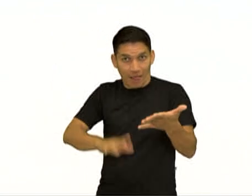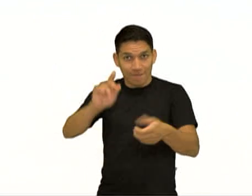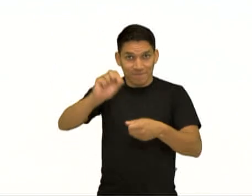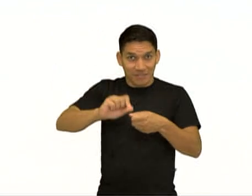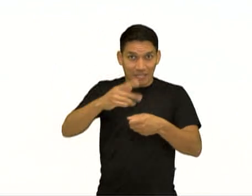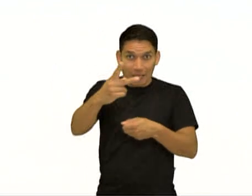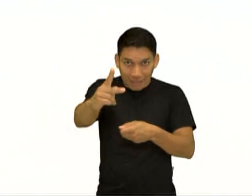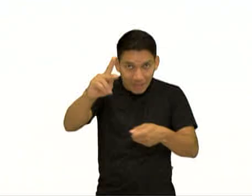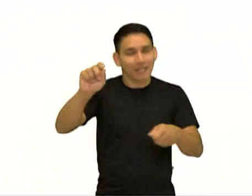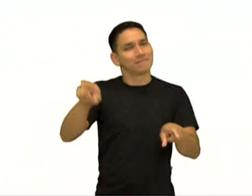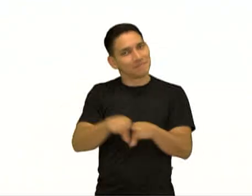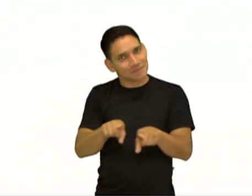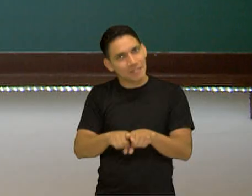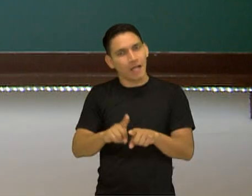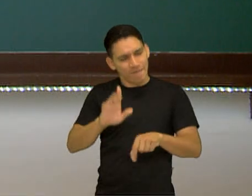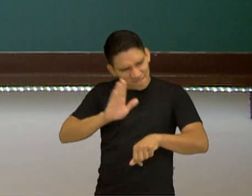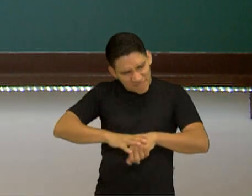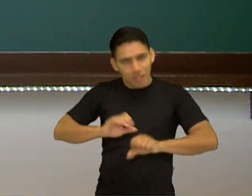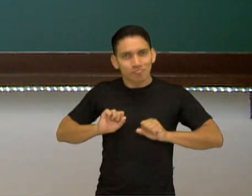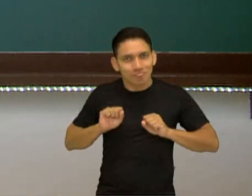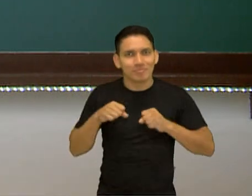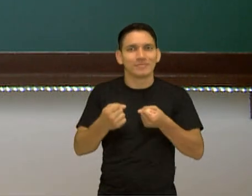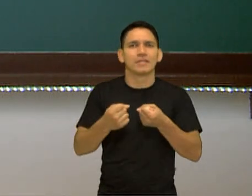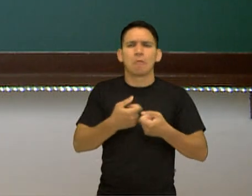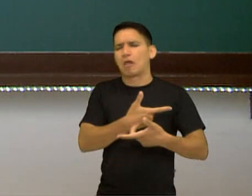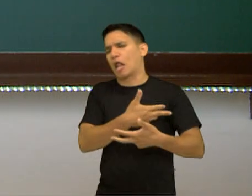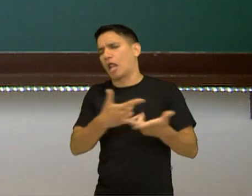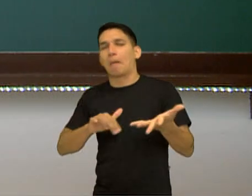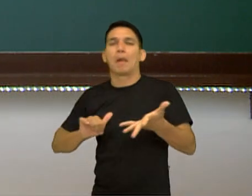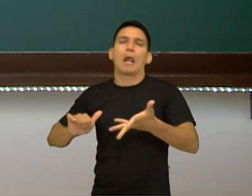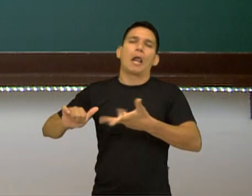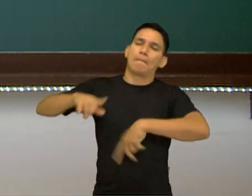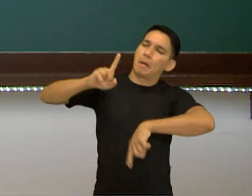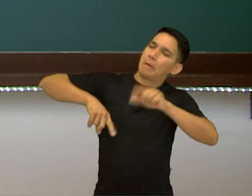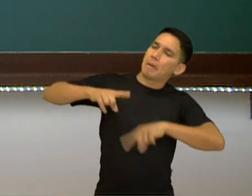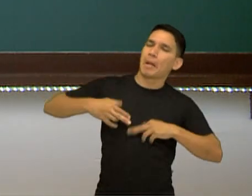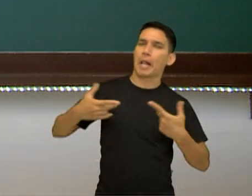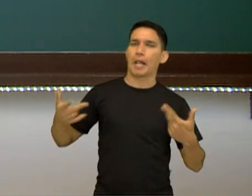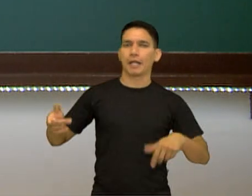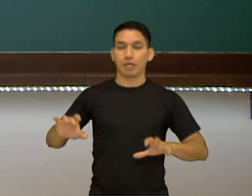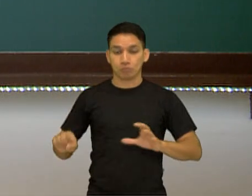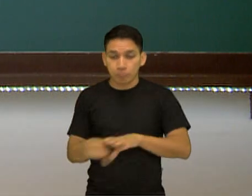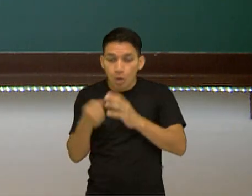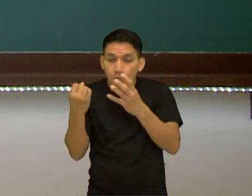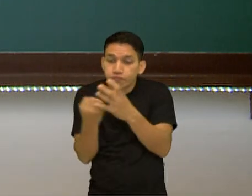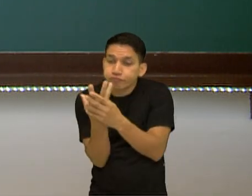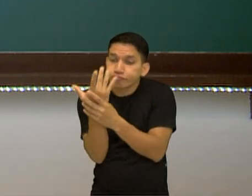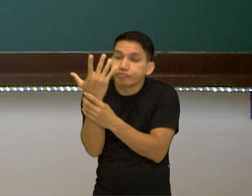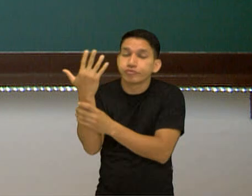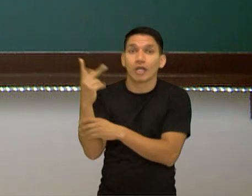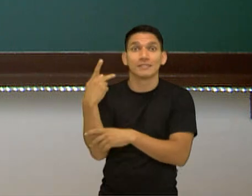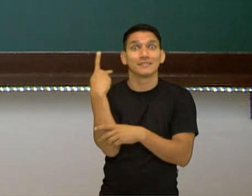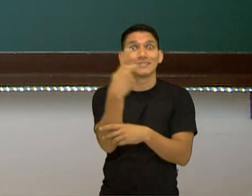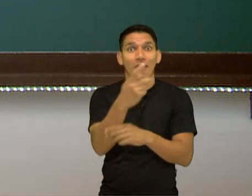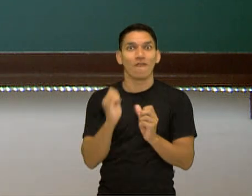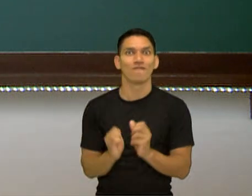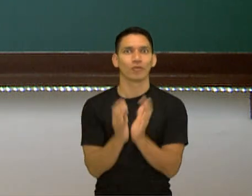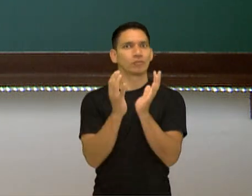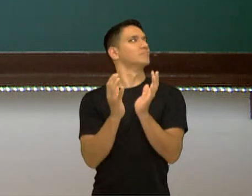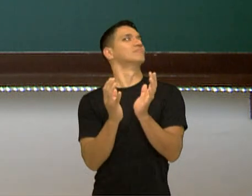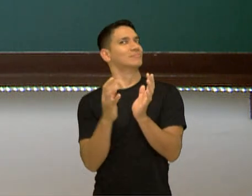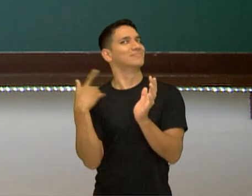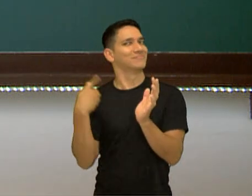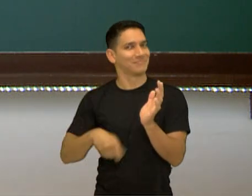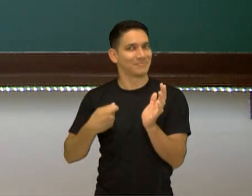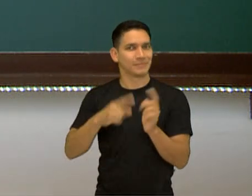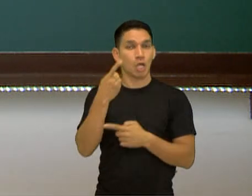É a hora que você que está em casa vai pegar uma série de materiais e vai construir junto com a gente aqui um vulcão. Para isso você